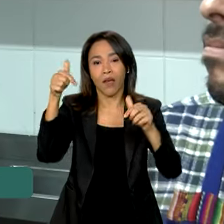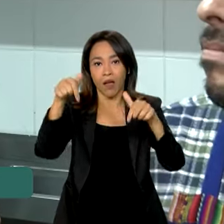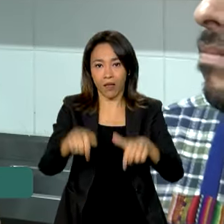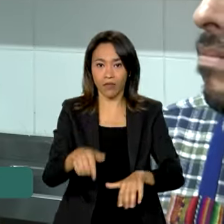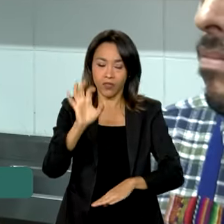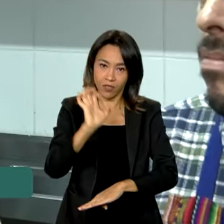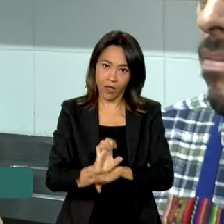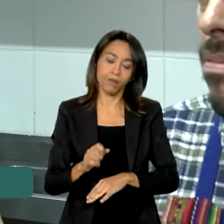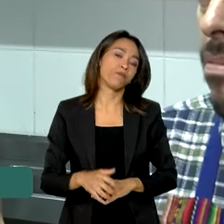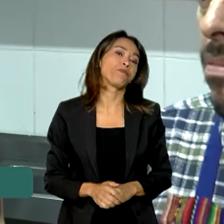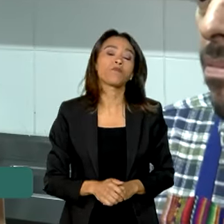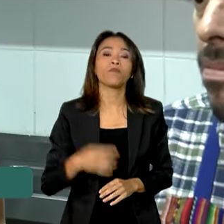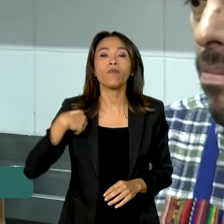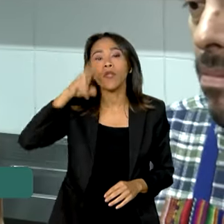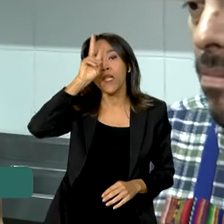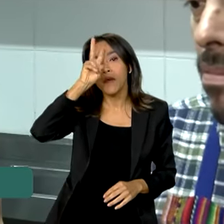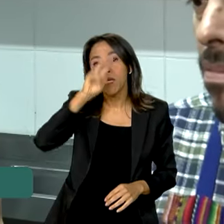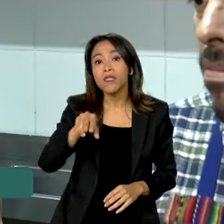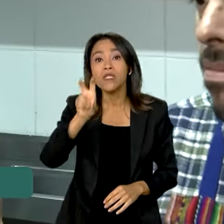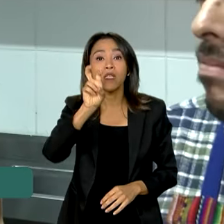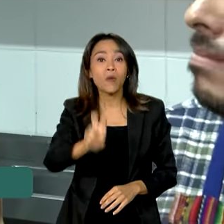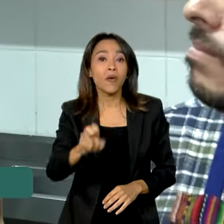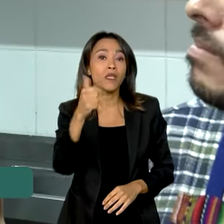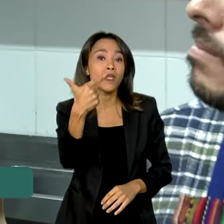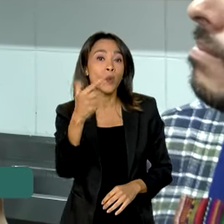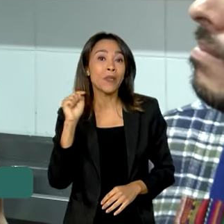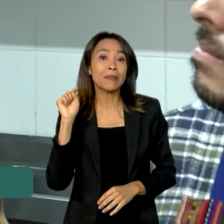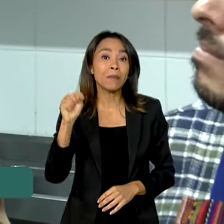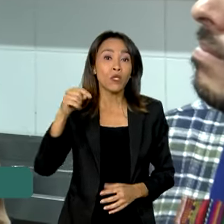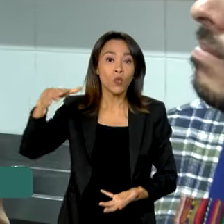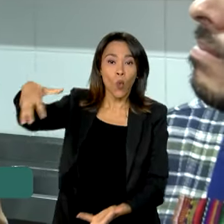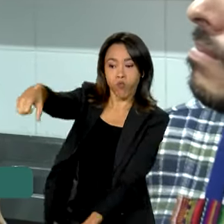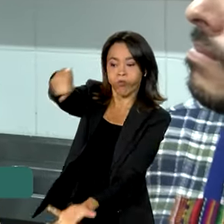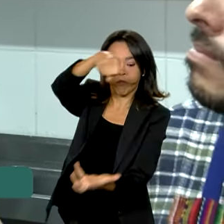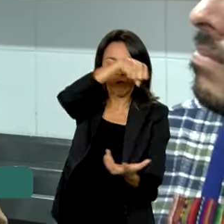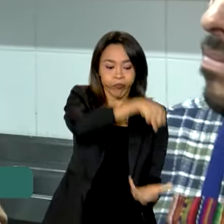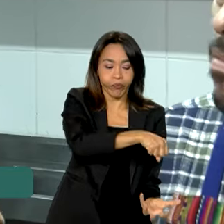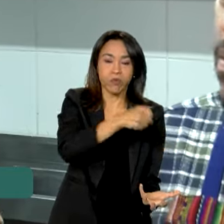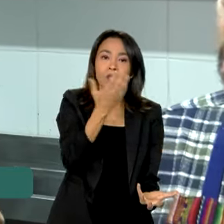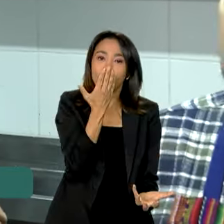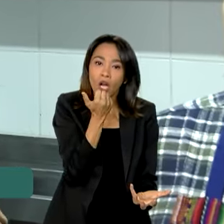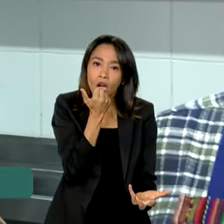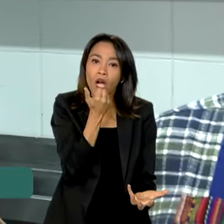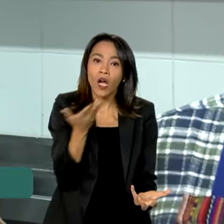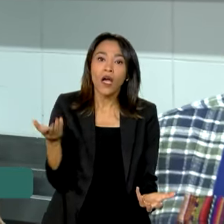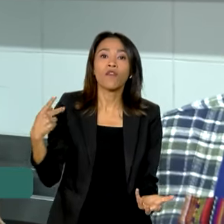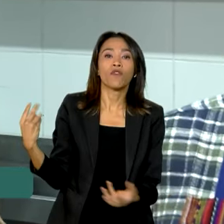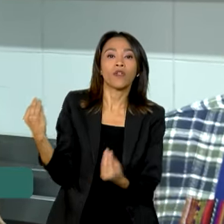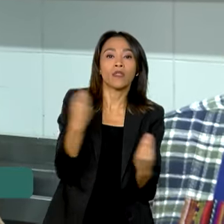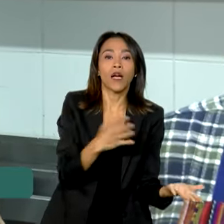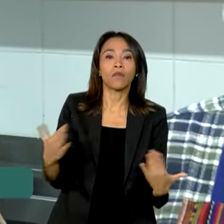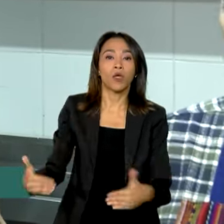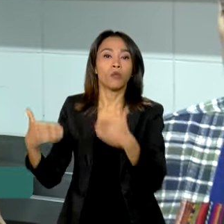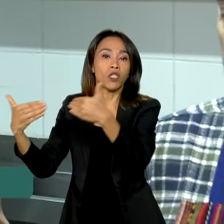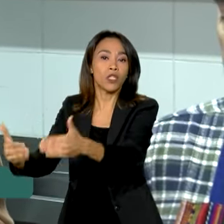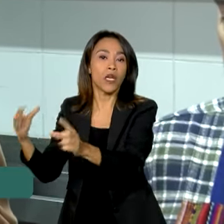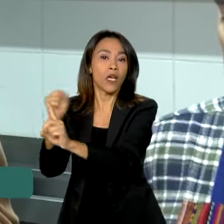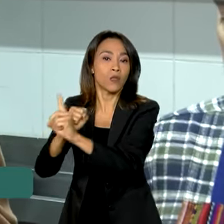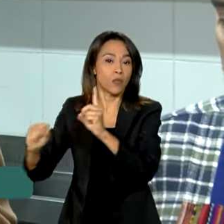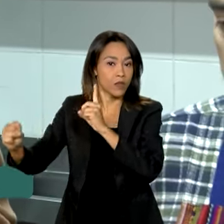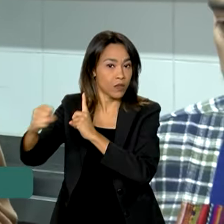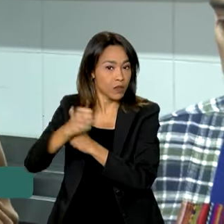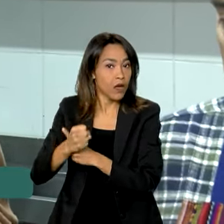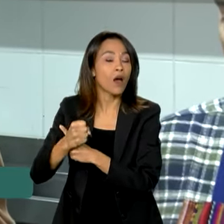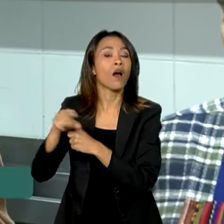que 52 mil cestas de alimentos foram enviadas pelo Ministério do Desenvolvimento e Assistência Social, Família